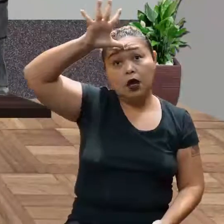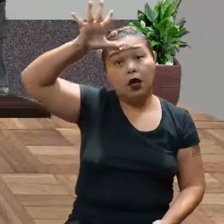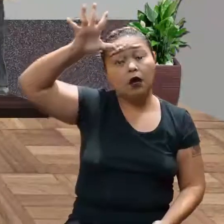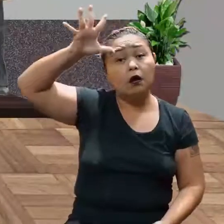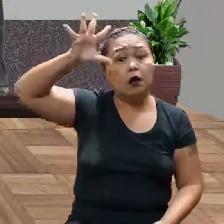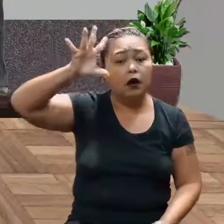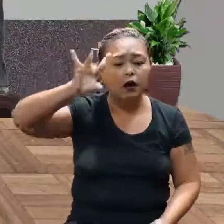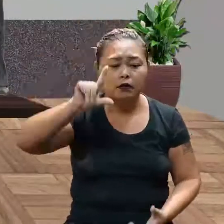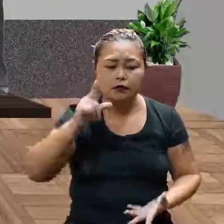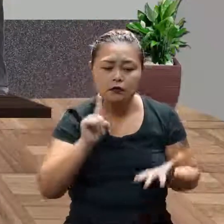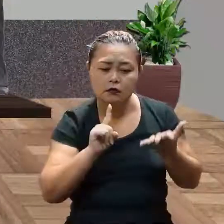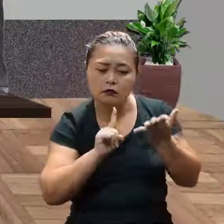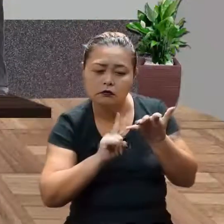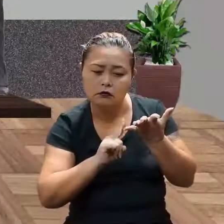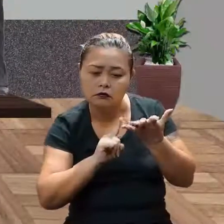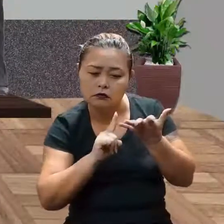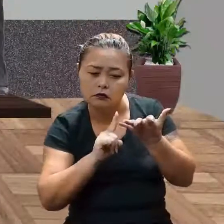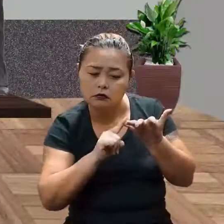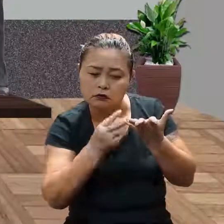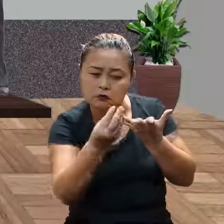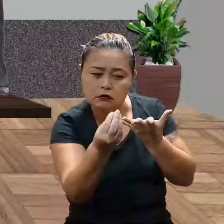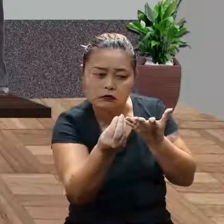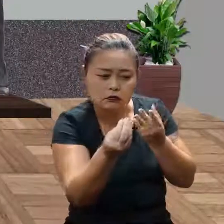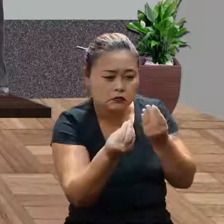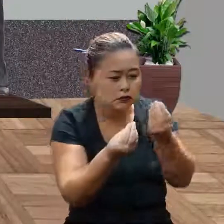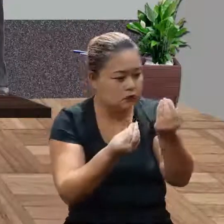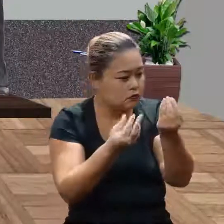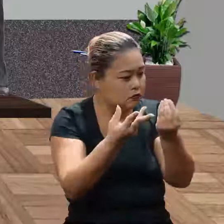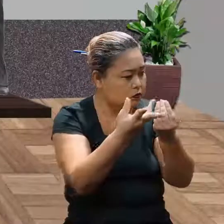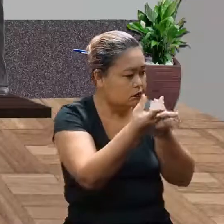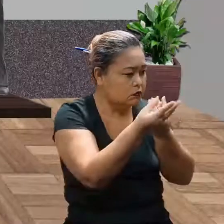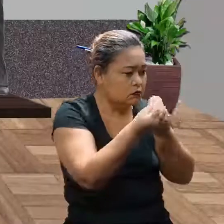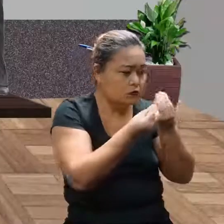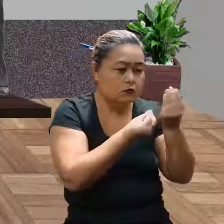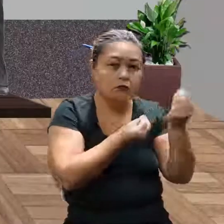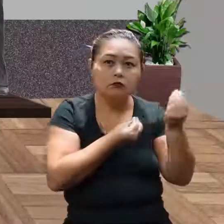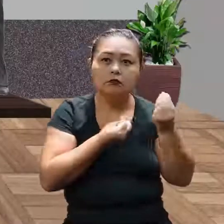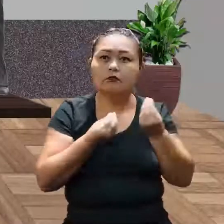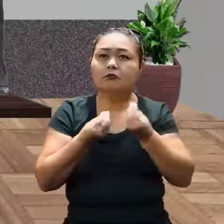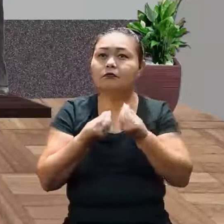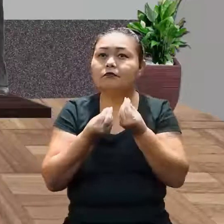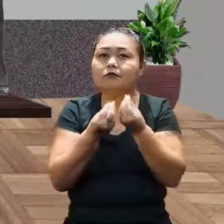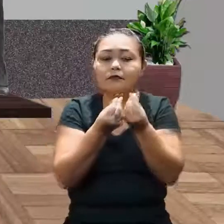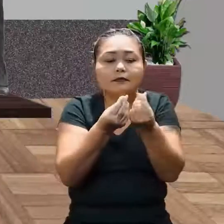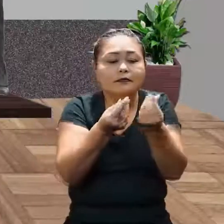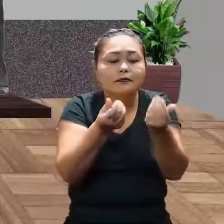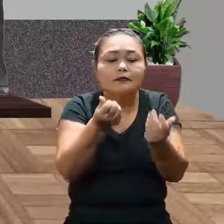várias amostras que vão encher o Museu Nacional.